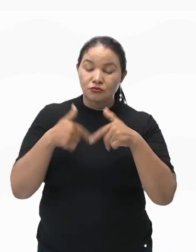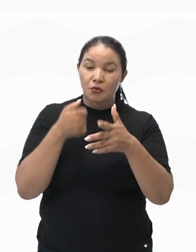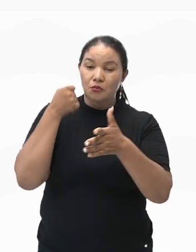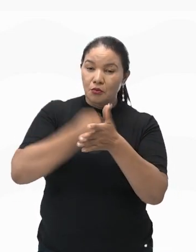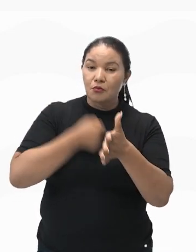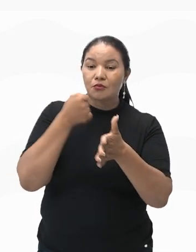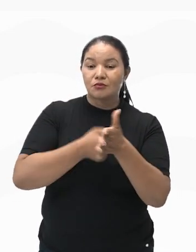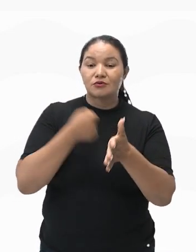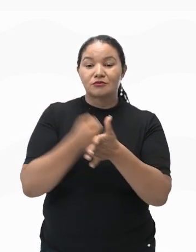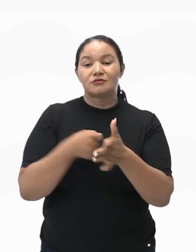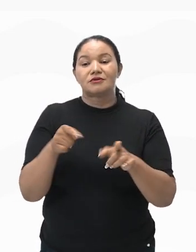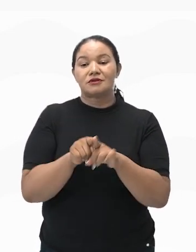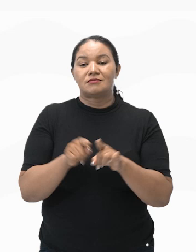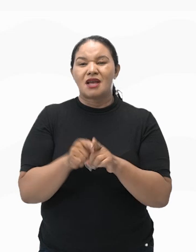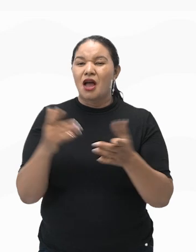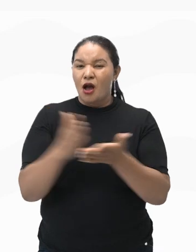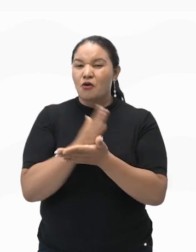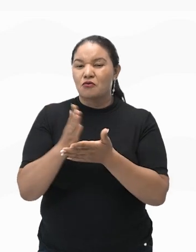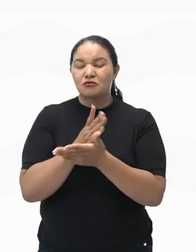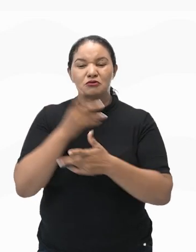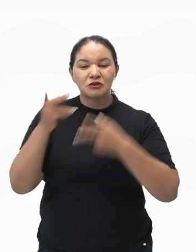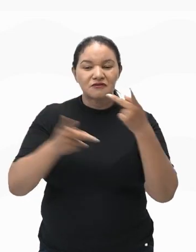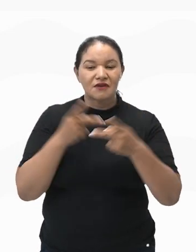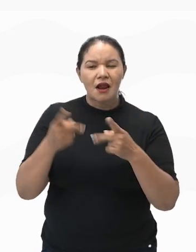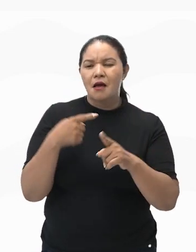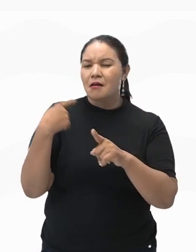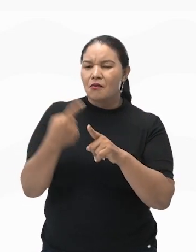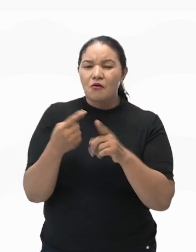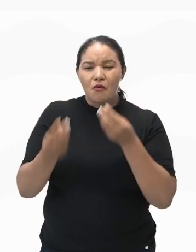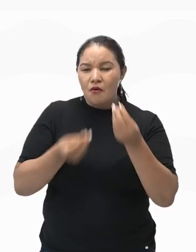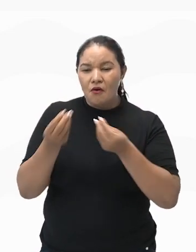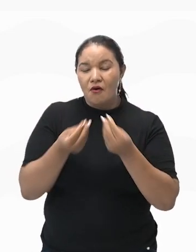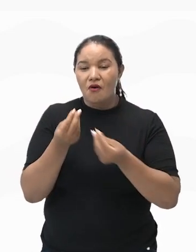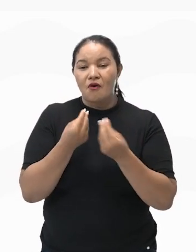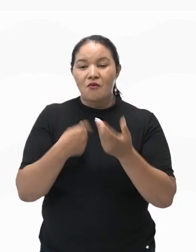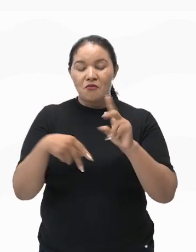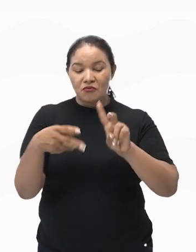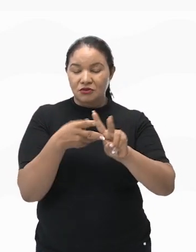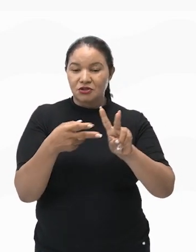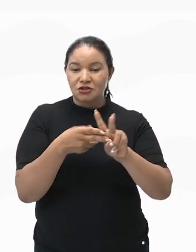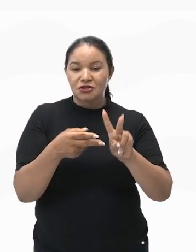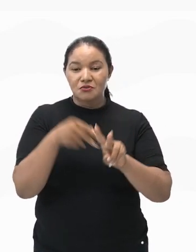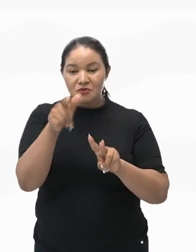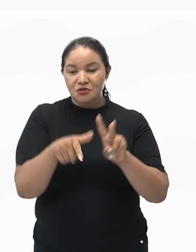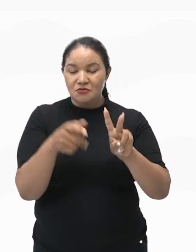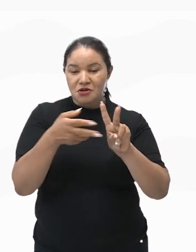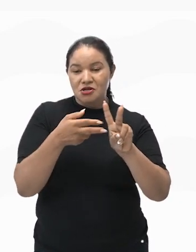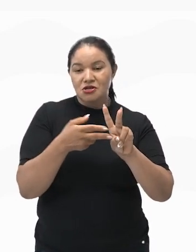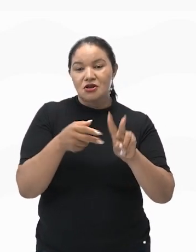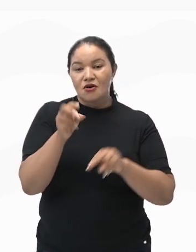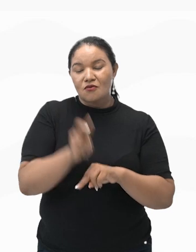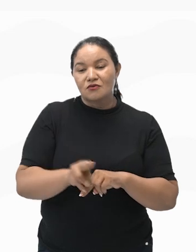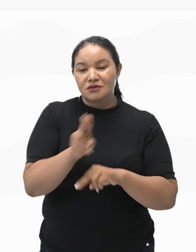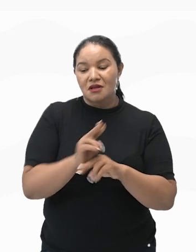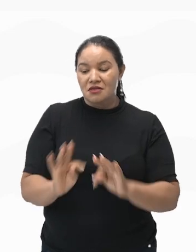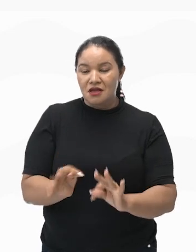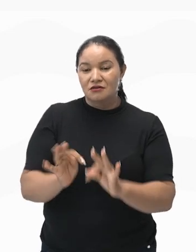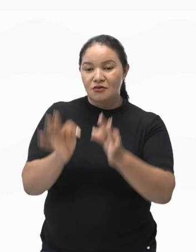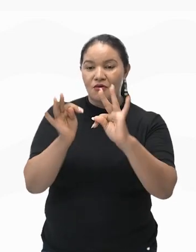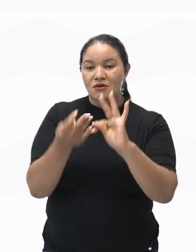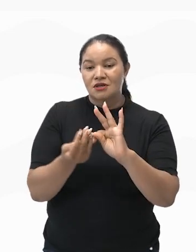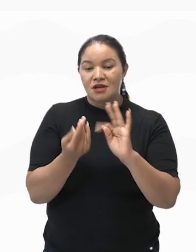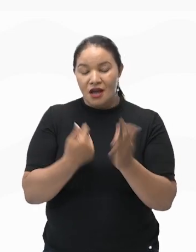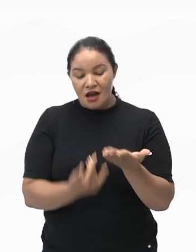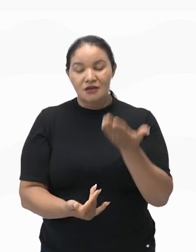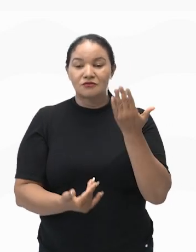vezes, até algumas polêmicas. Mas como o indígena, utilizando um recurso tecnológico, como um